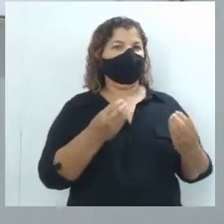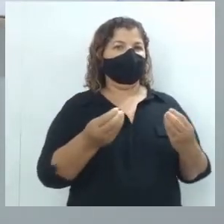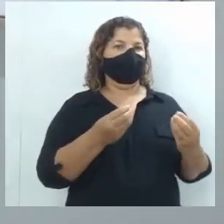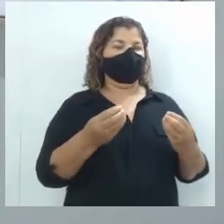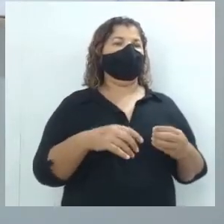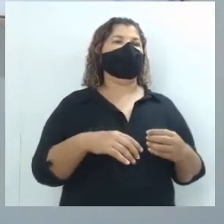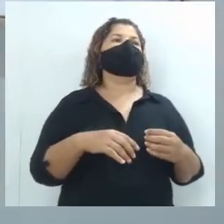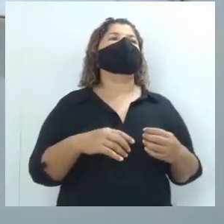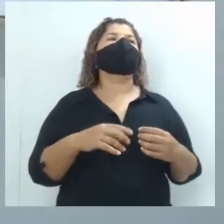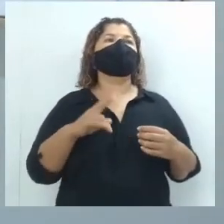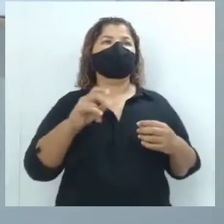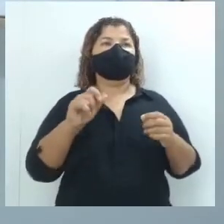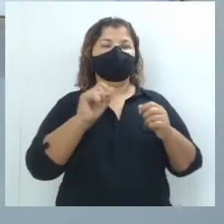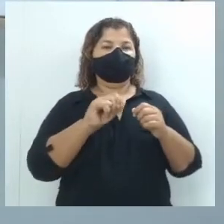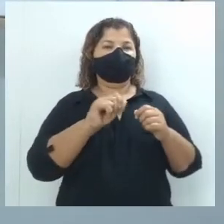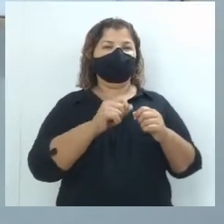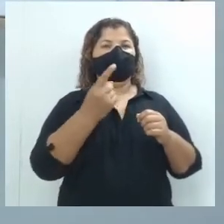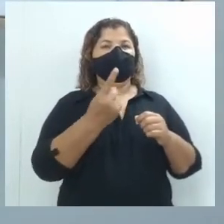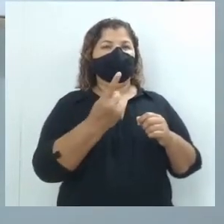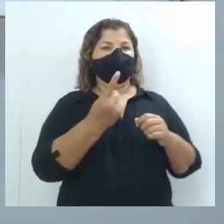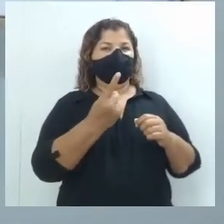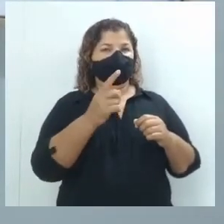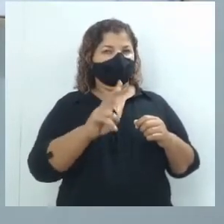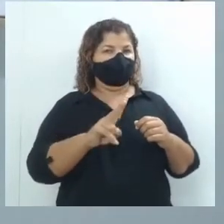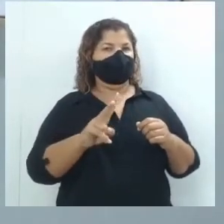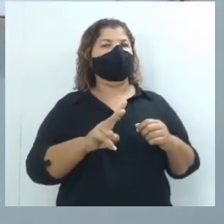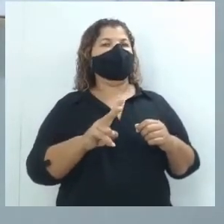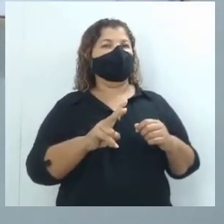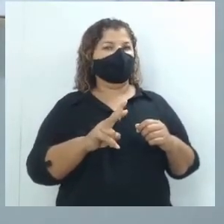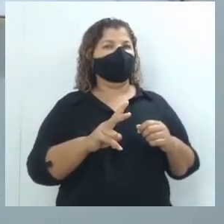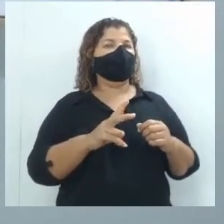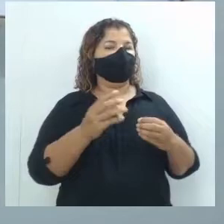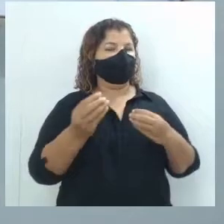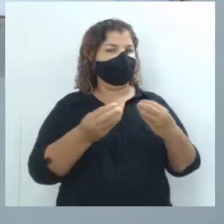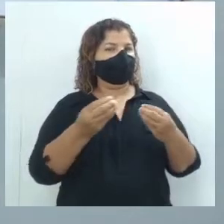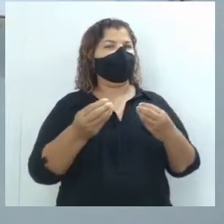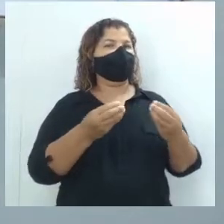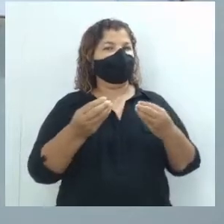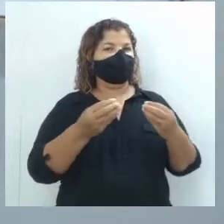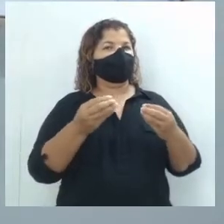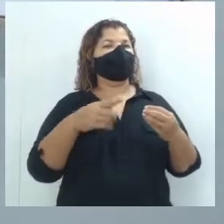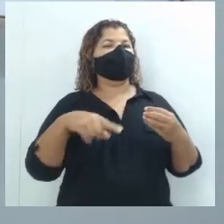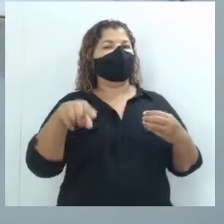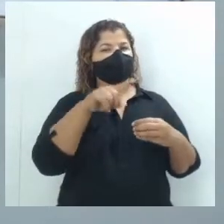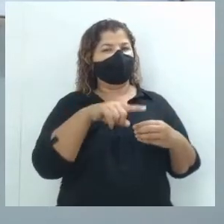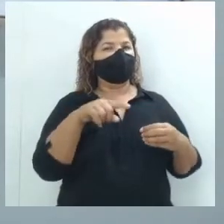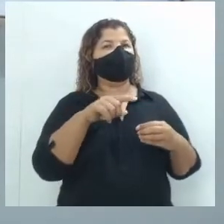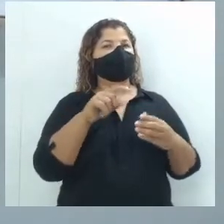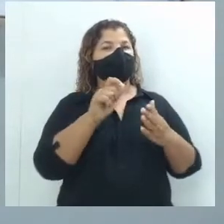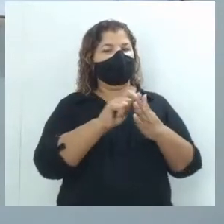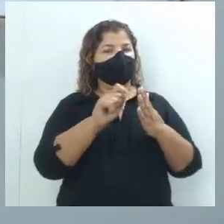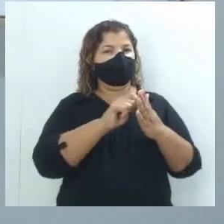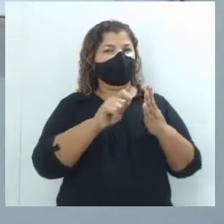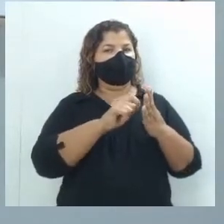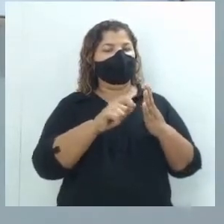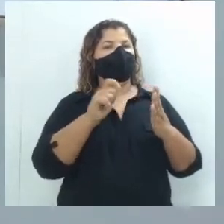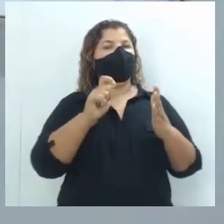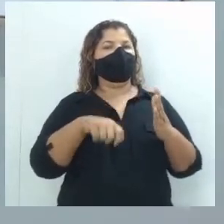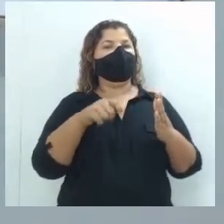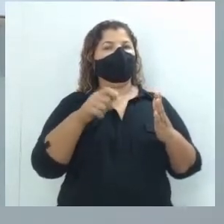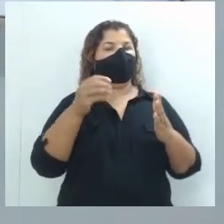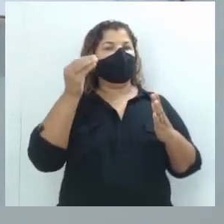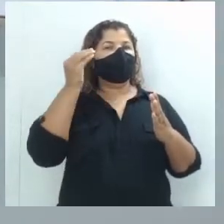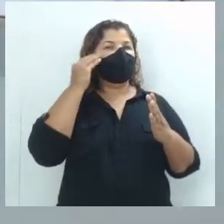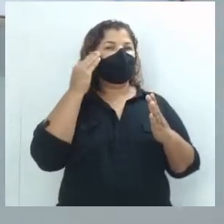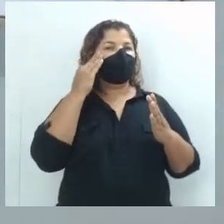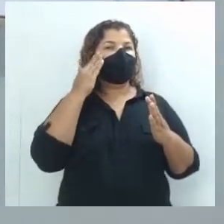eu vou fazer o esquema uma vez para mostrar a vocês como é que multiplica. Vocês aí na hora de anotar, vocês vão entender que por